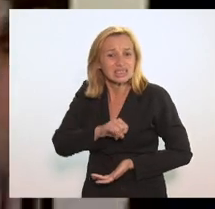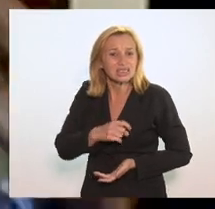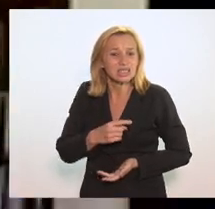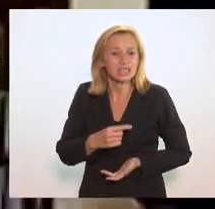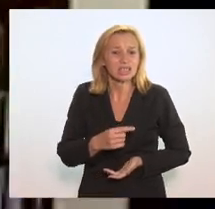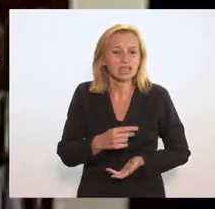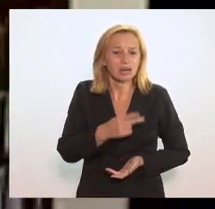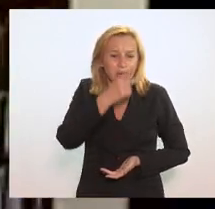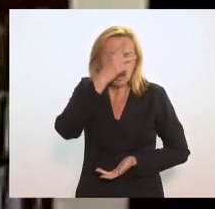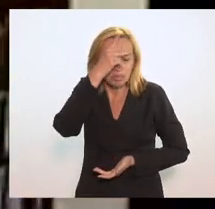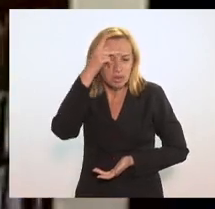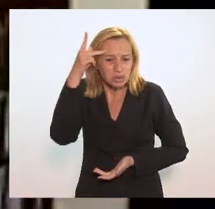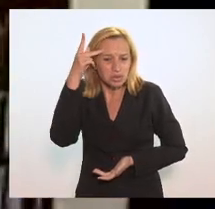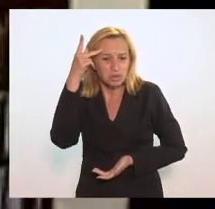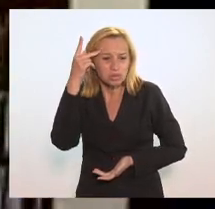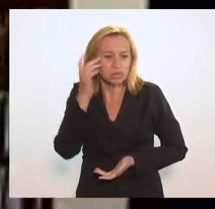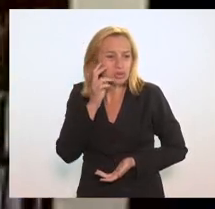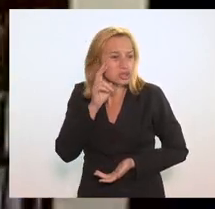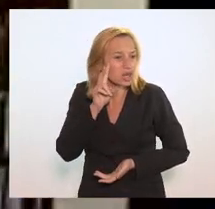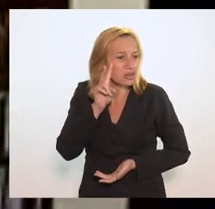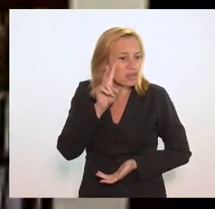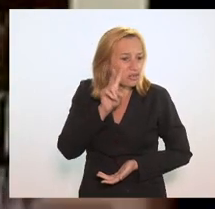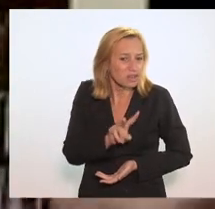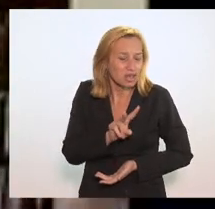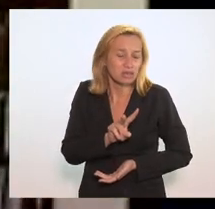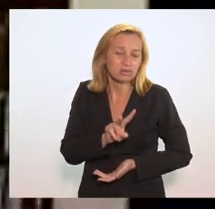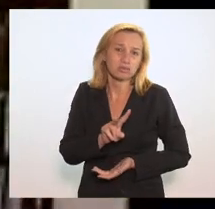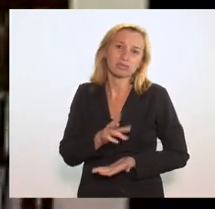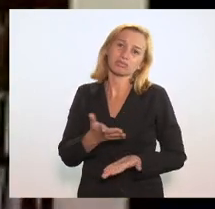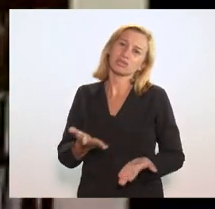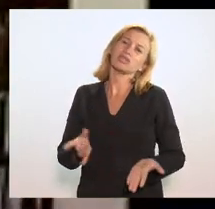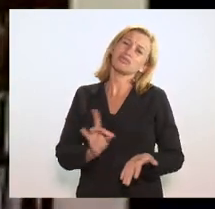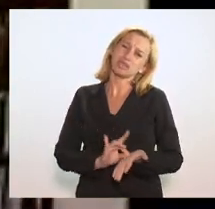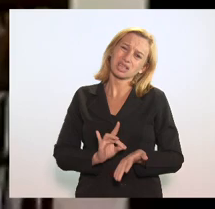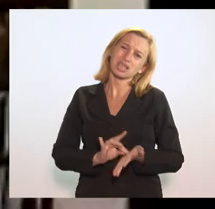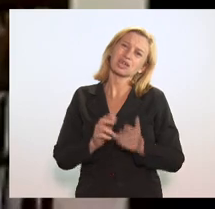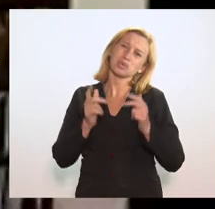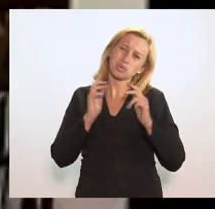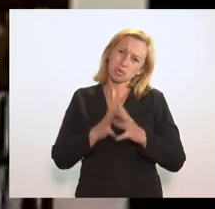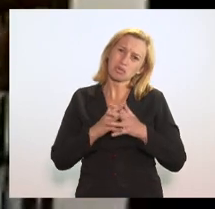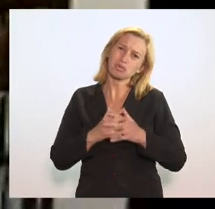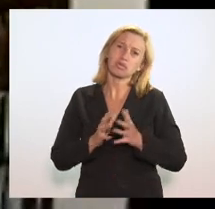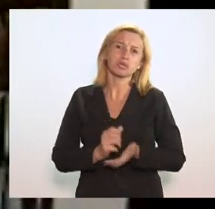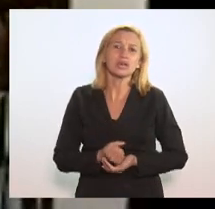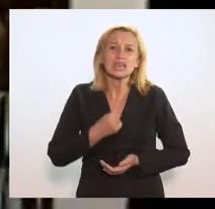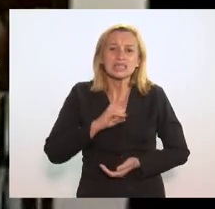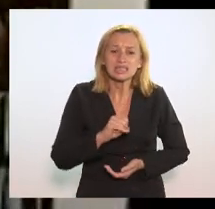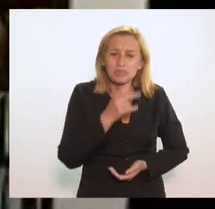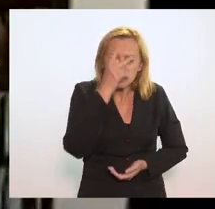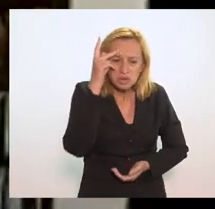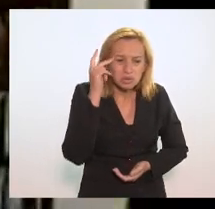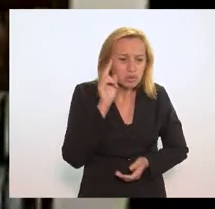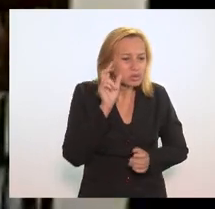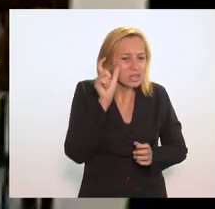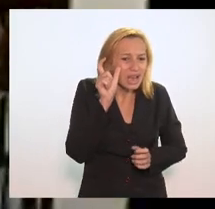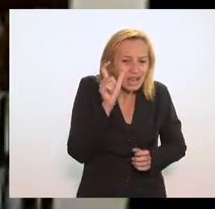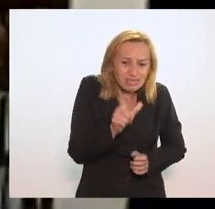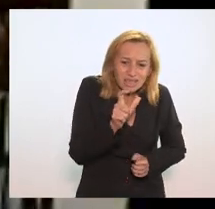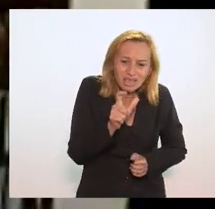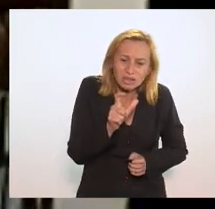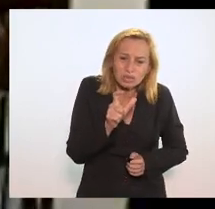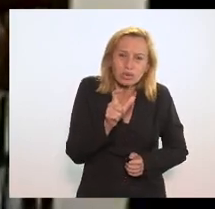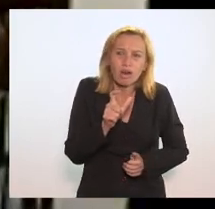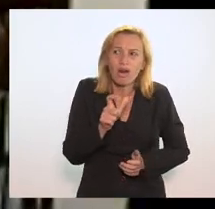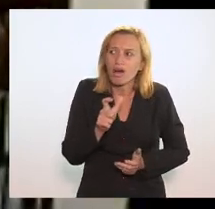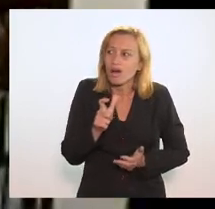está atento para isto daí, realmente é complicado. Se alguém não está atento